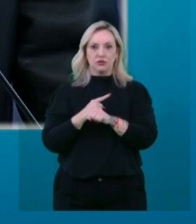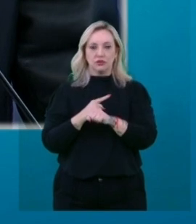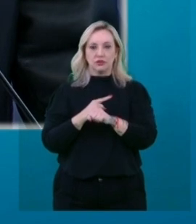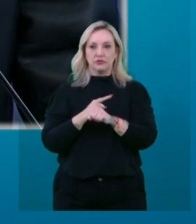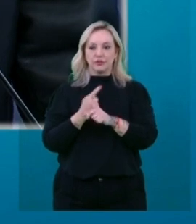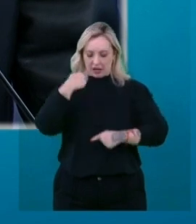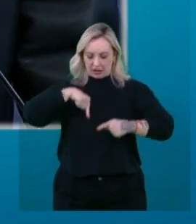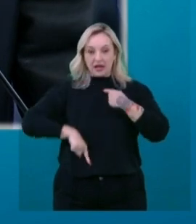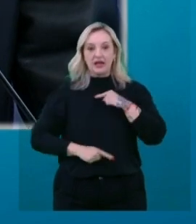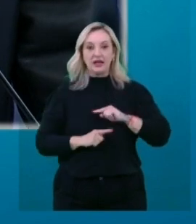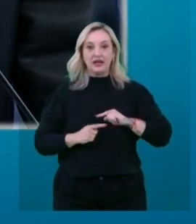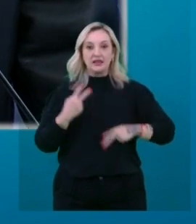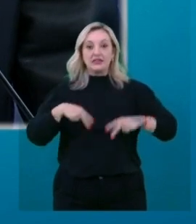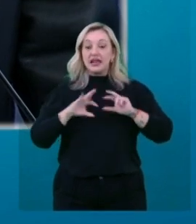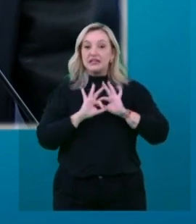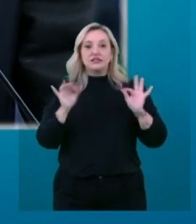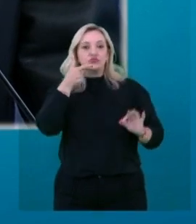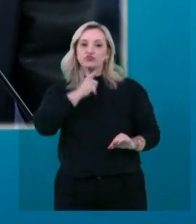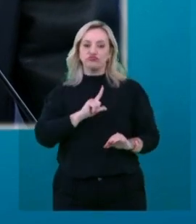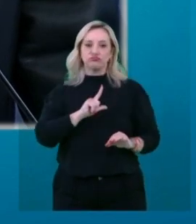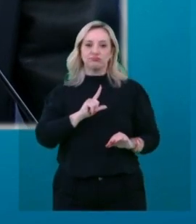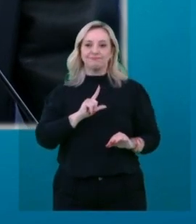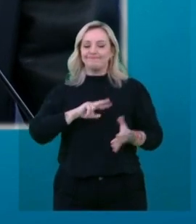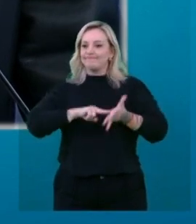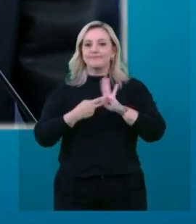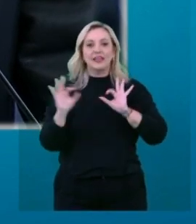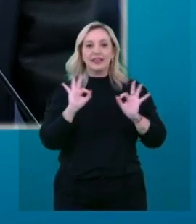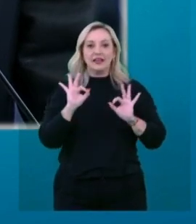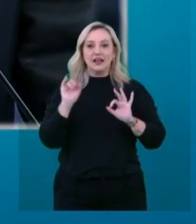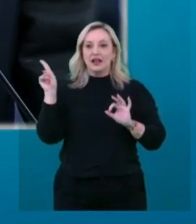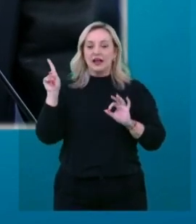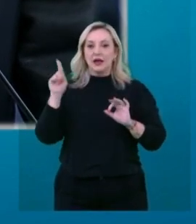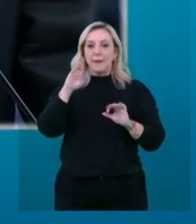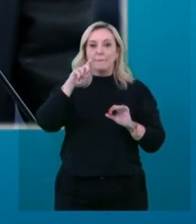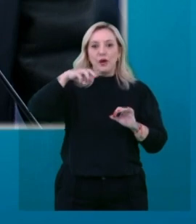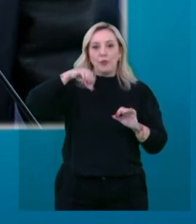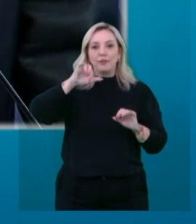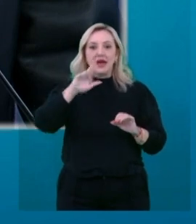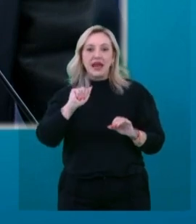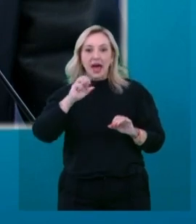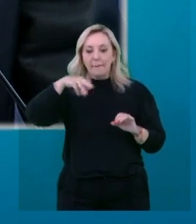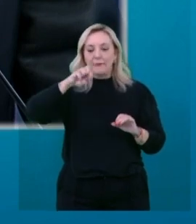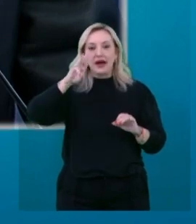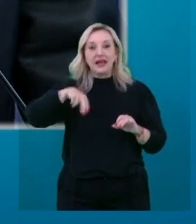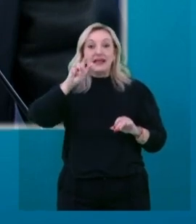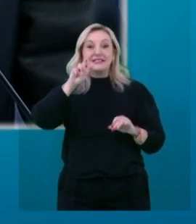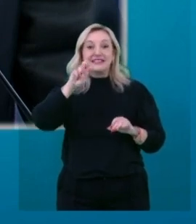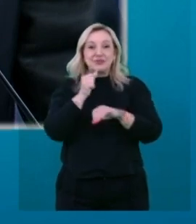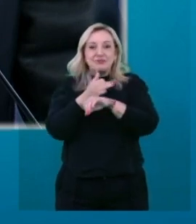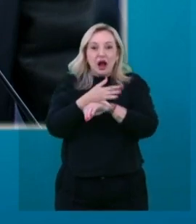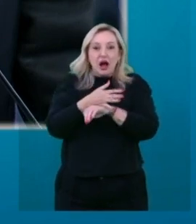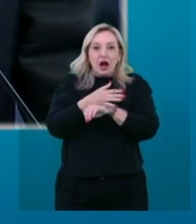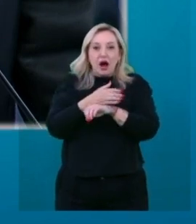endoscopia simples e não consegue não responde nada para quem sai lá do Fundão da Belmira Marim às 5 da manhã no ônibus